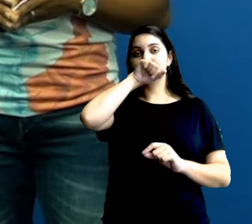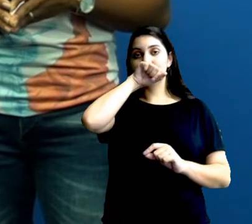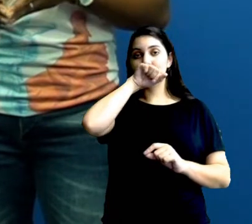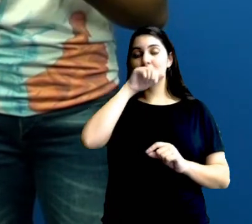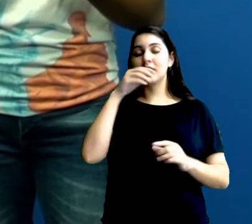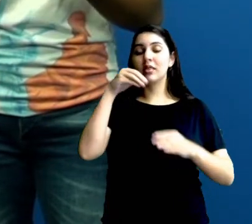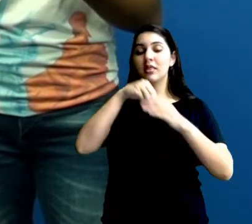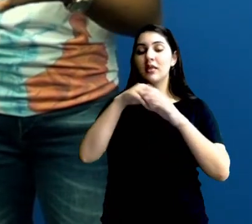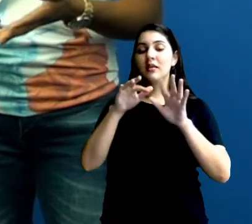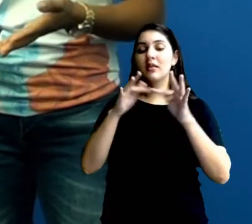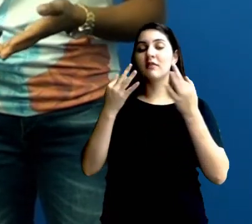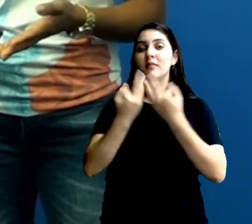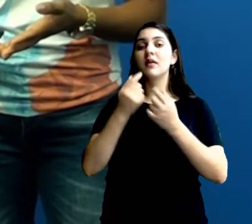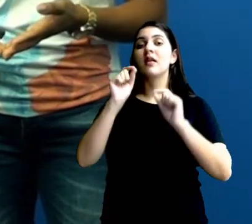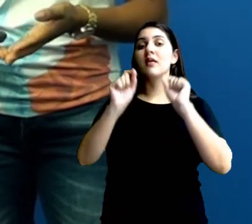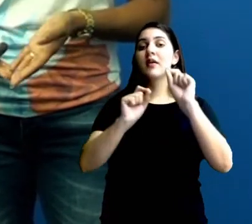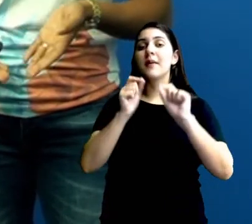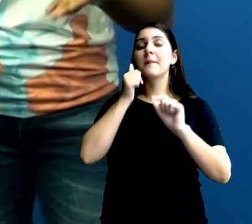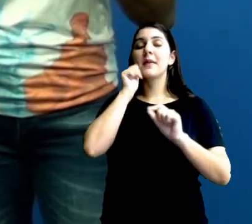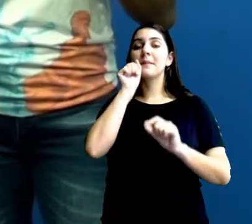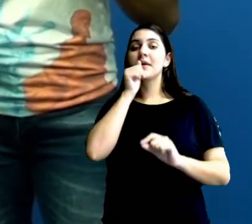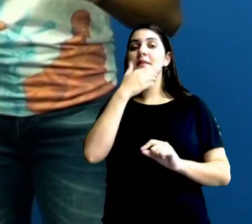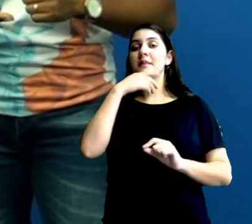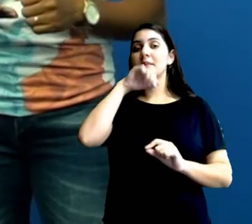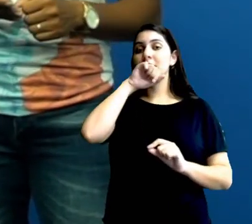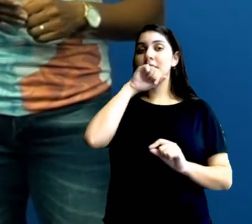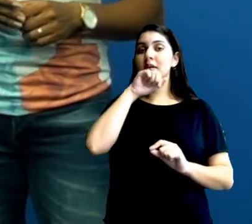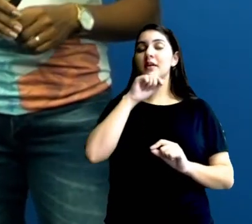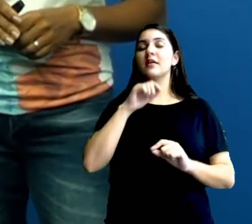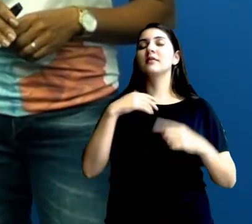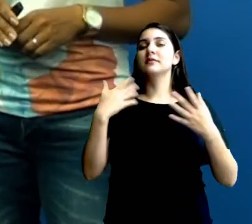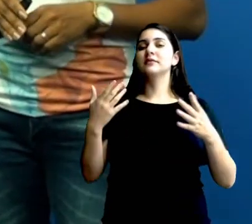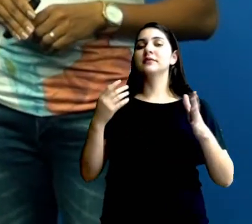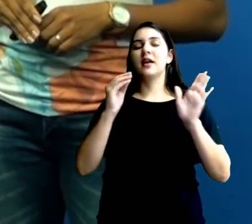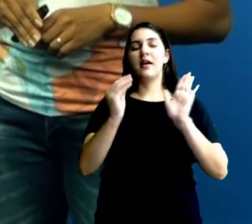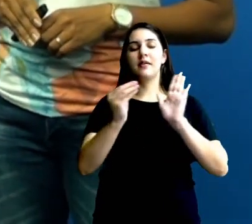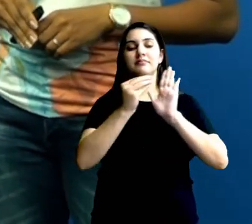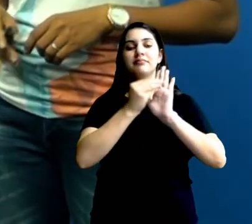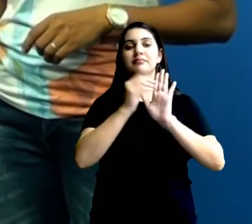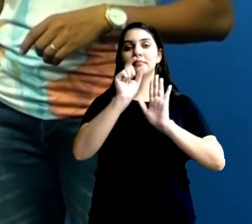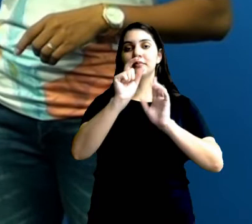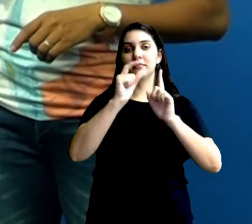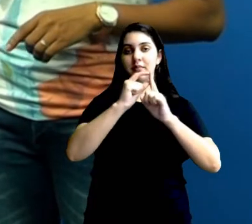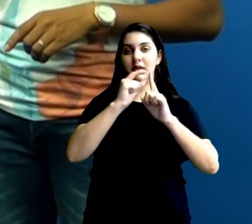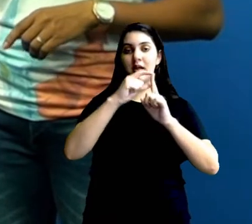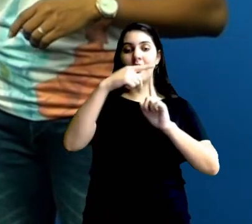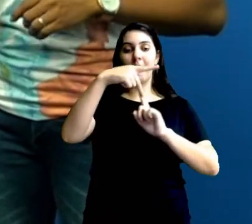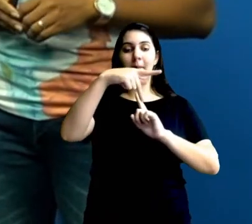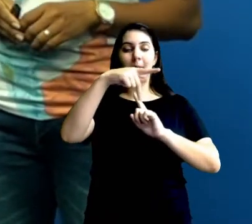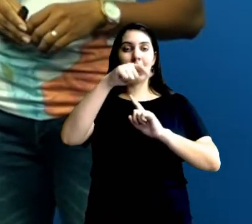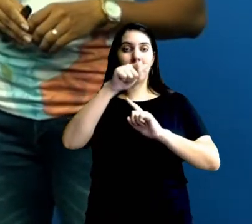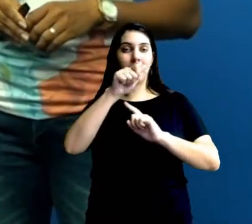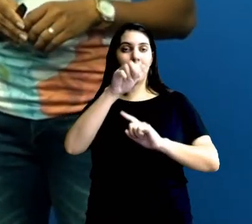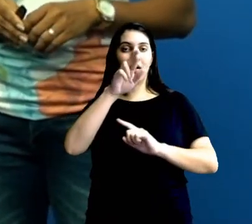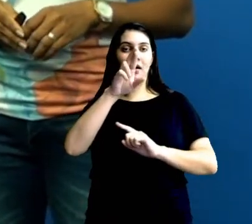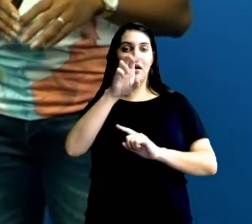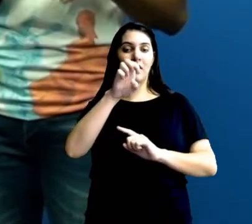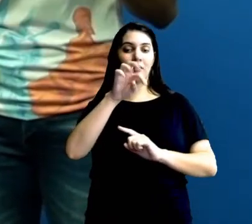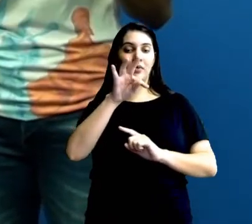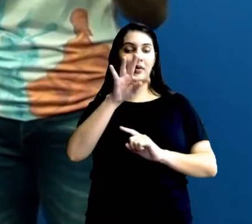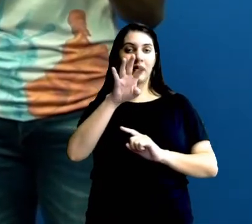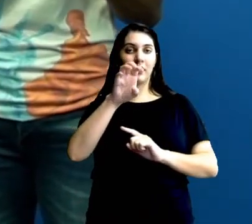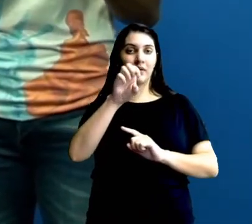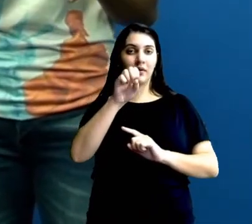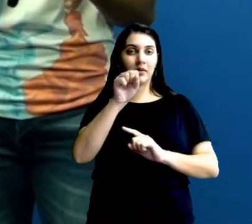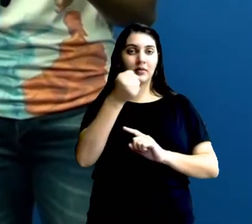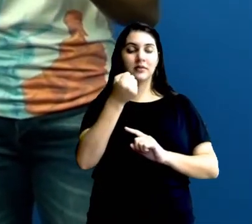dentro da família? São pais. Então, eu vou lá e coloco o quê? A palavrinha parents que vocês têm aqui,